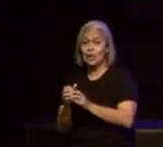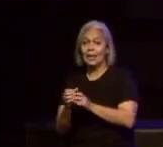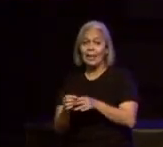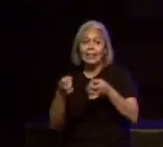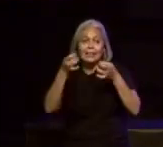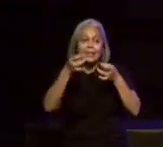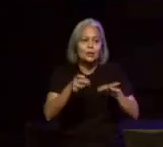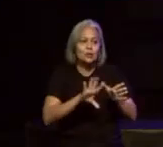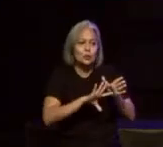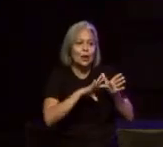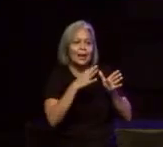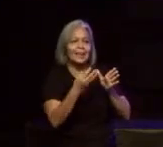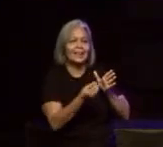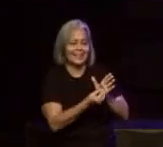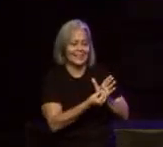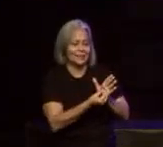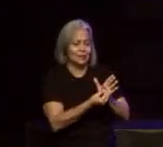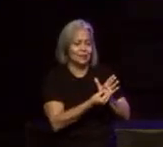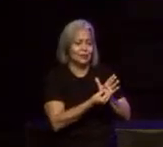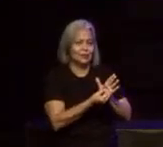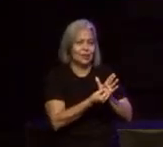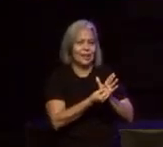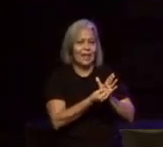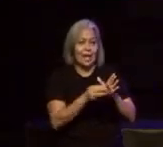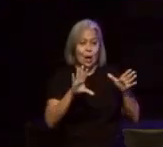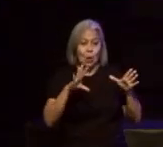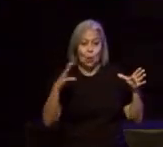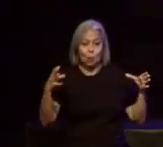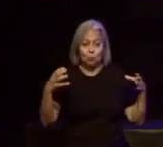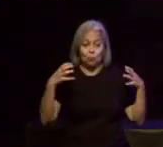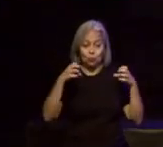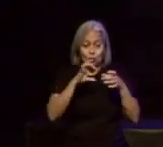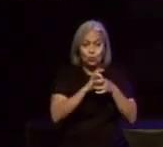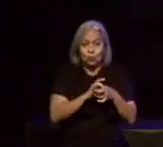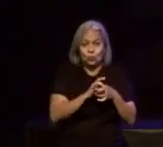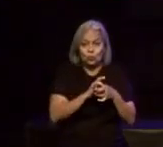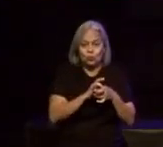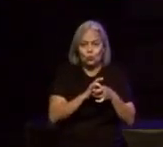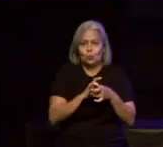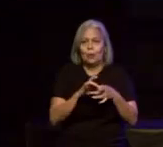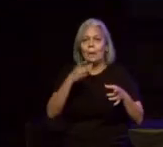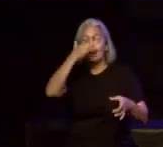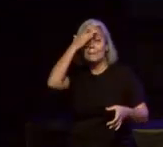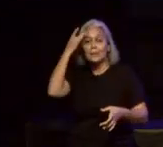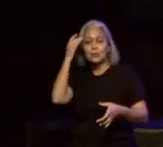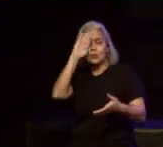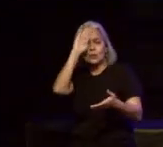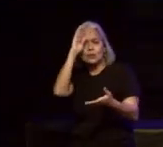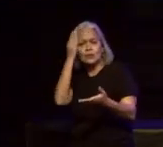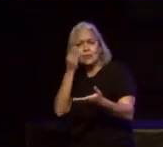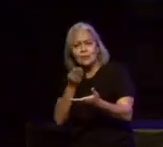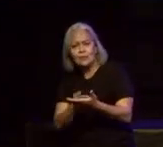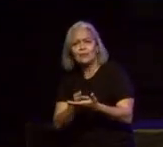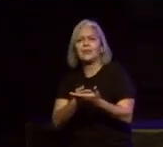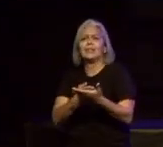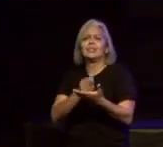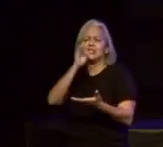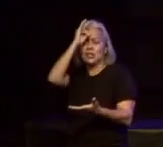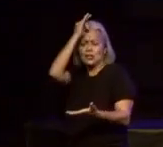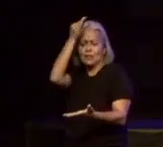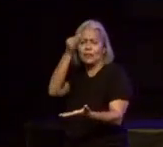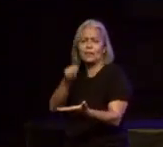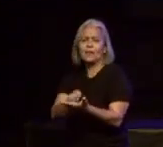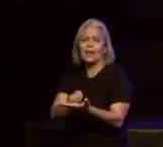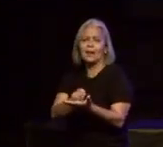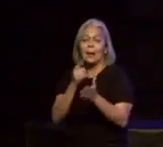crentes. Não cada um de nós por si só, mas como pessoas de fé reunidas, nós representamos